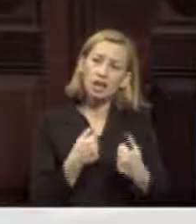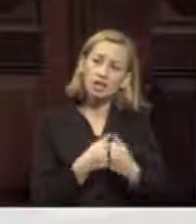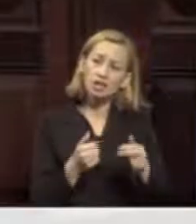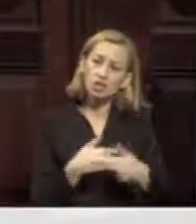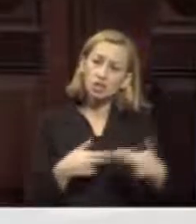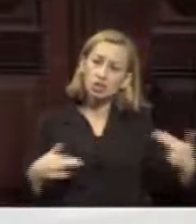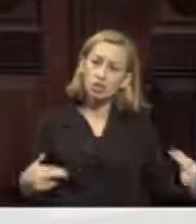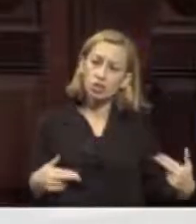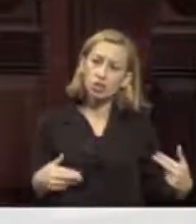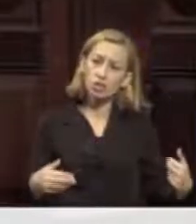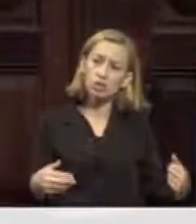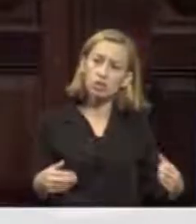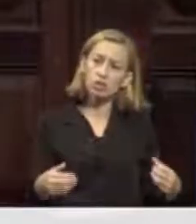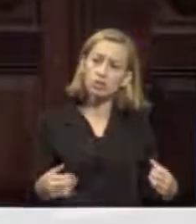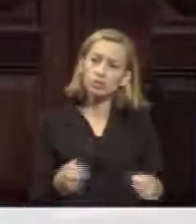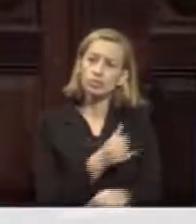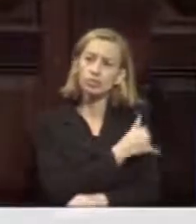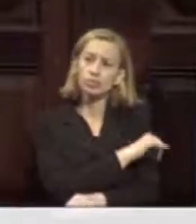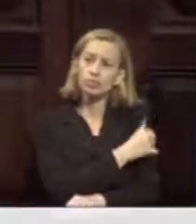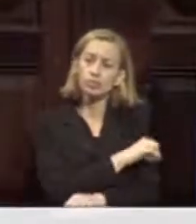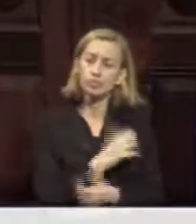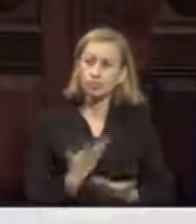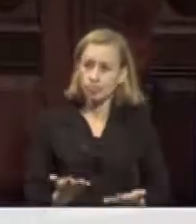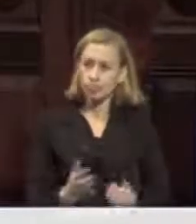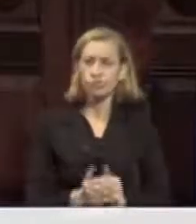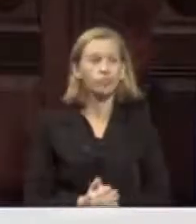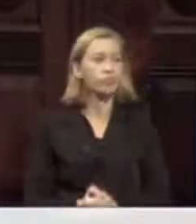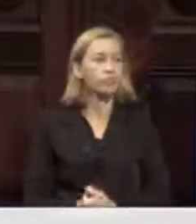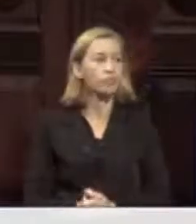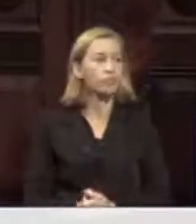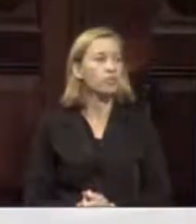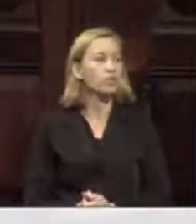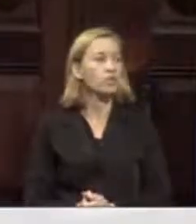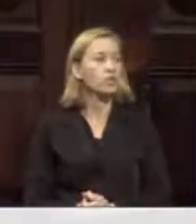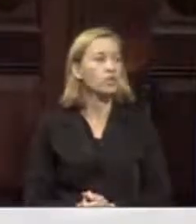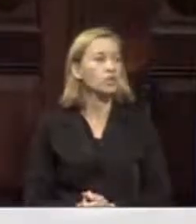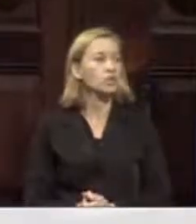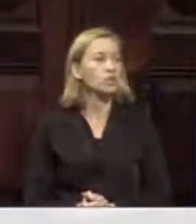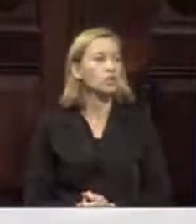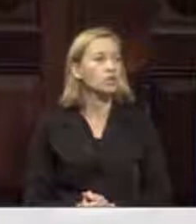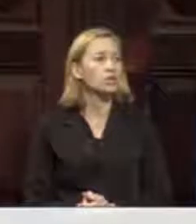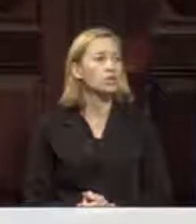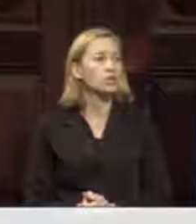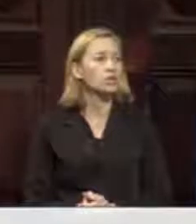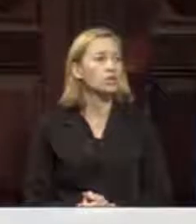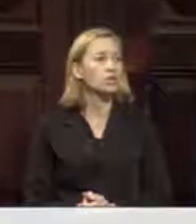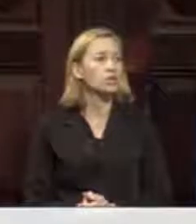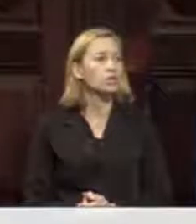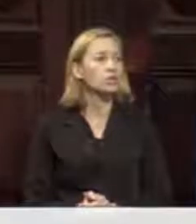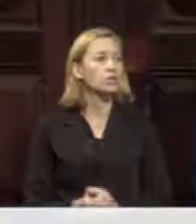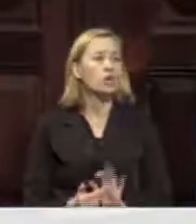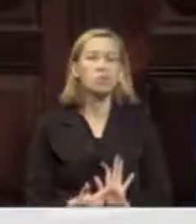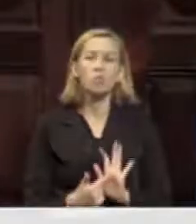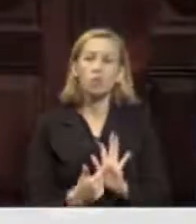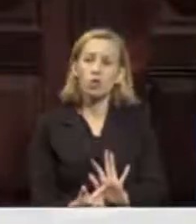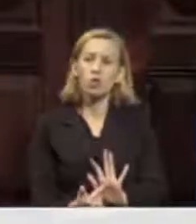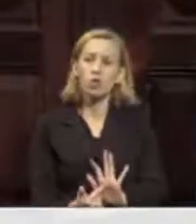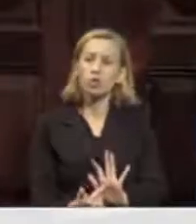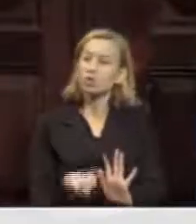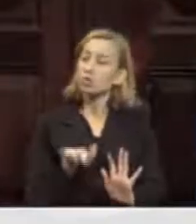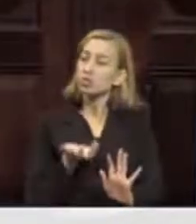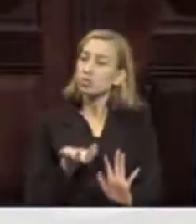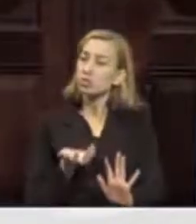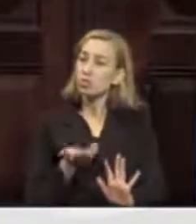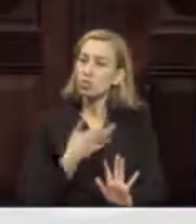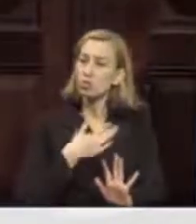modais, se mostram totalmente insatisfeitos com